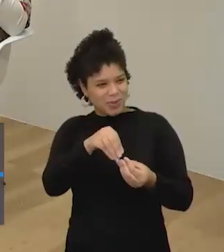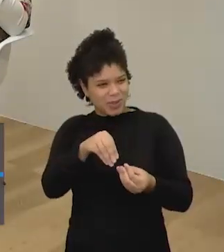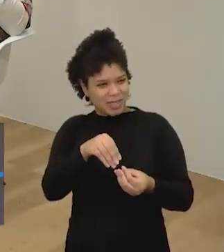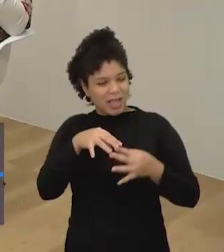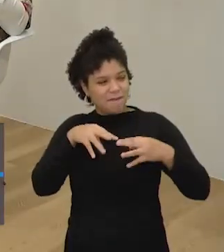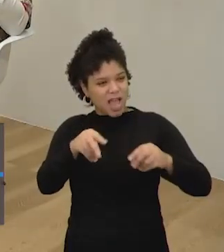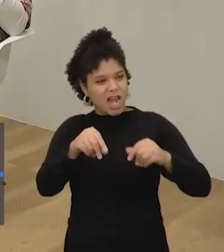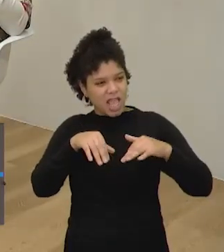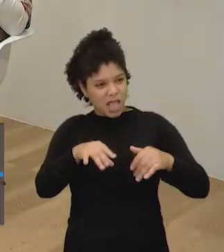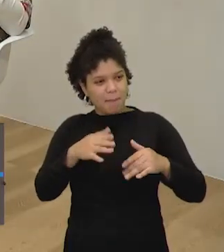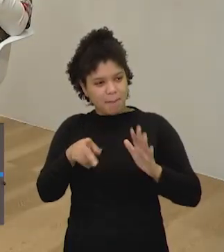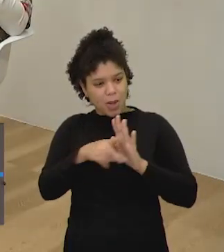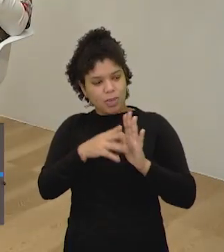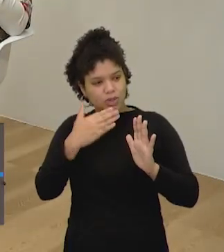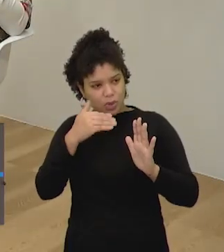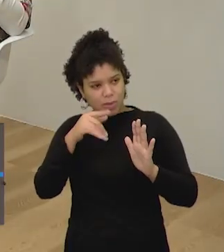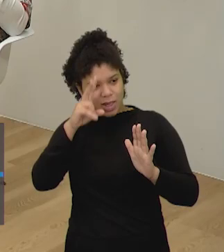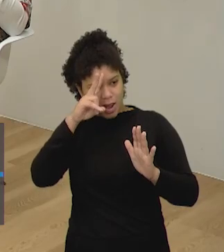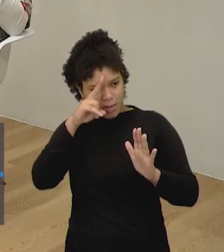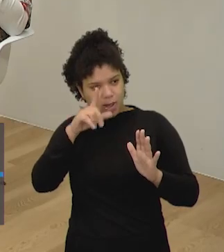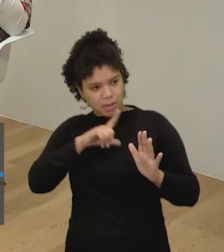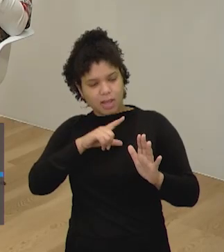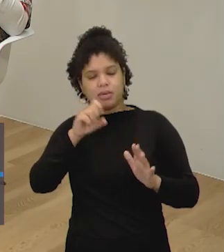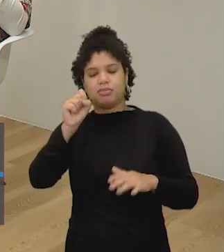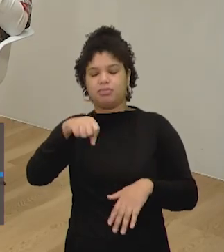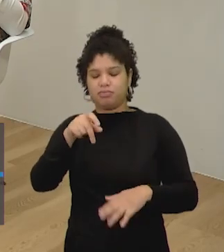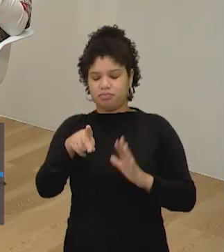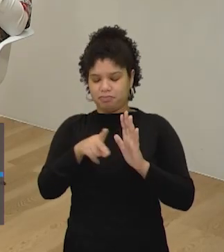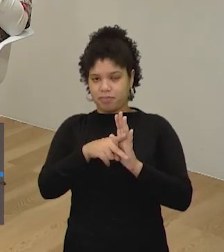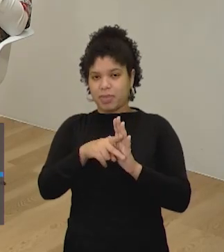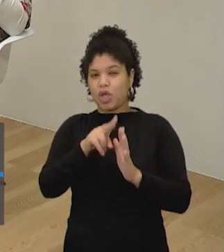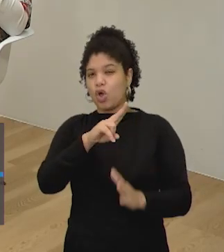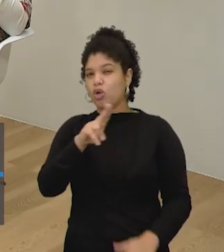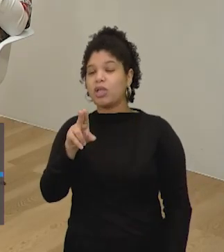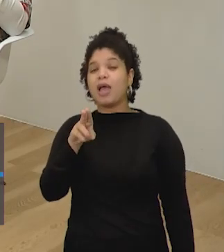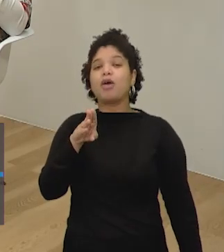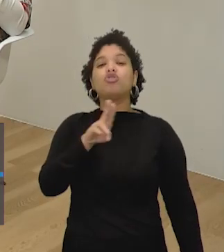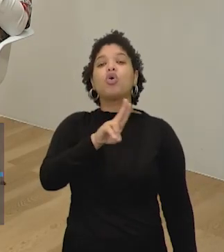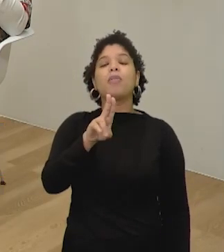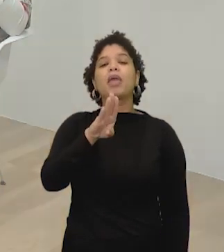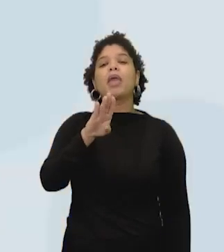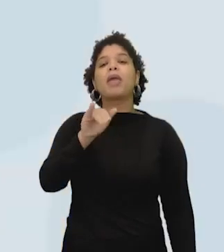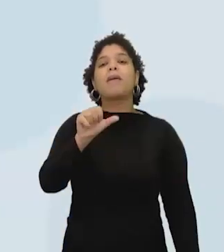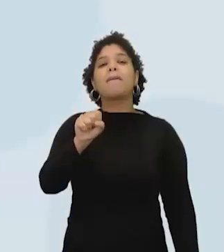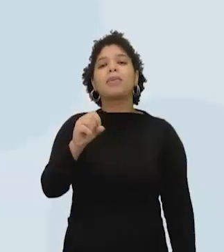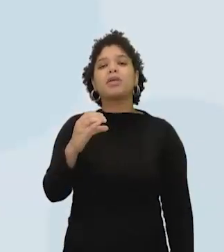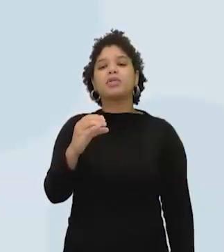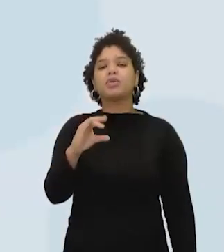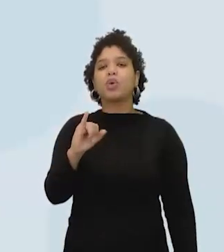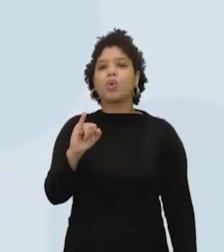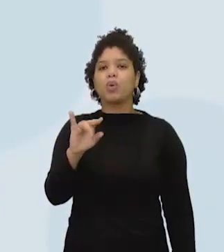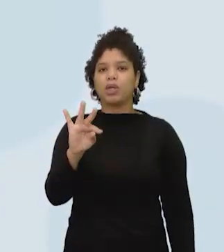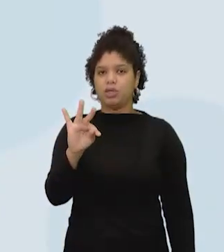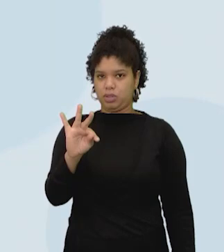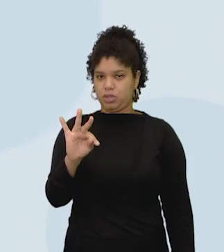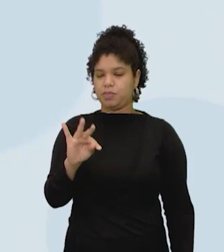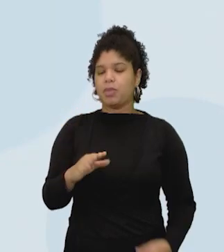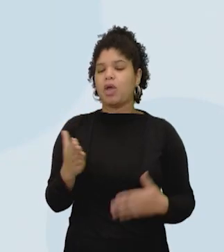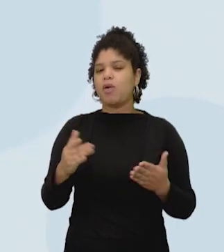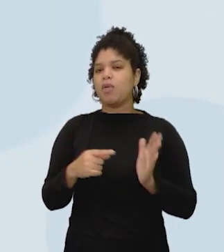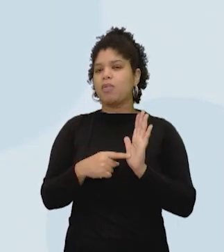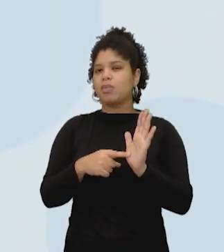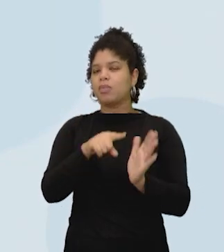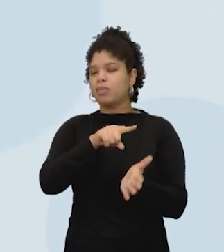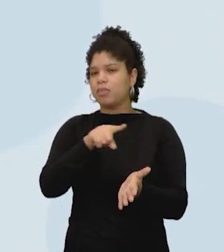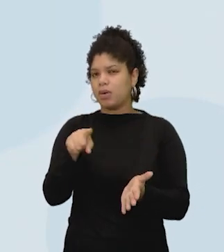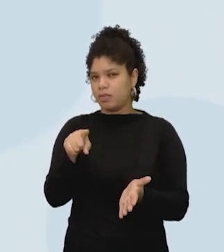de farinha, massa clay, biscuit. Isso, biscuit. Tem bastante legal. coisa. Bom, trouxe uma imagem, essa de uma modelagem com argila,